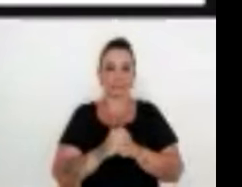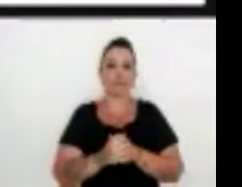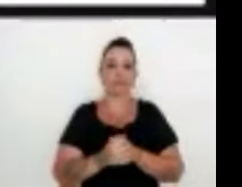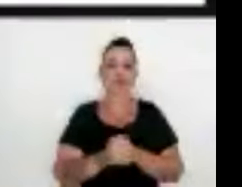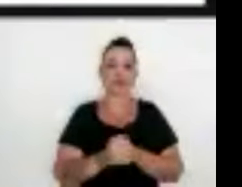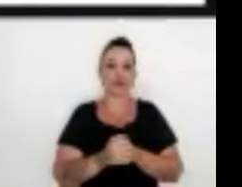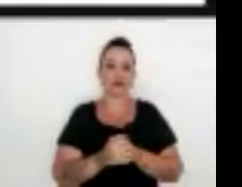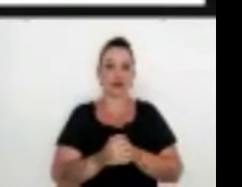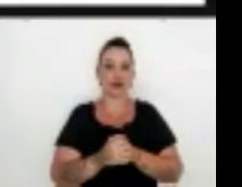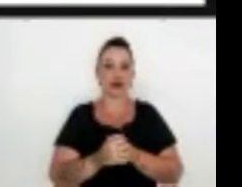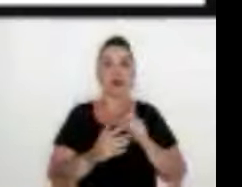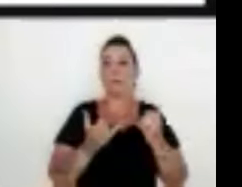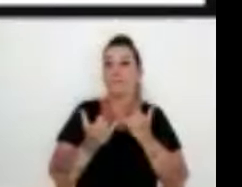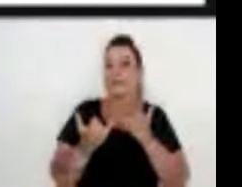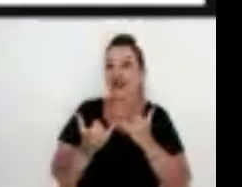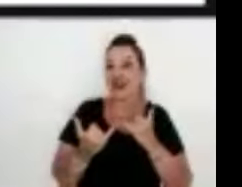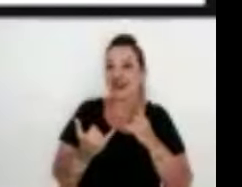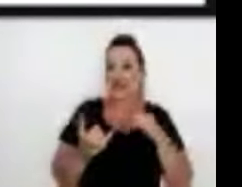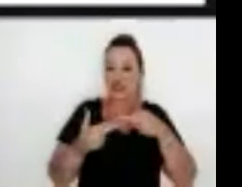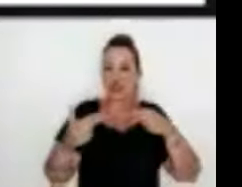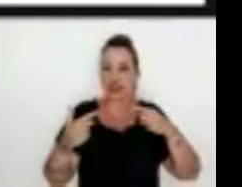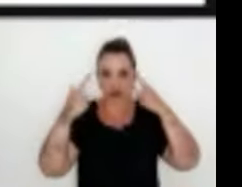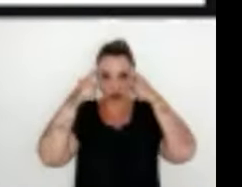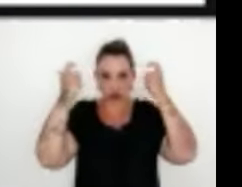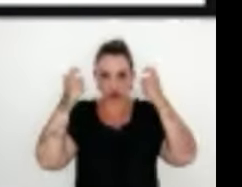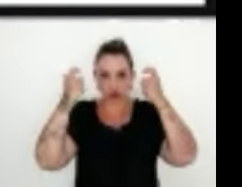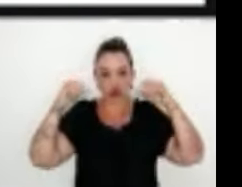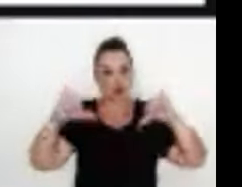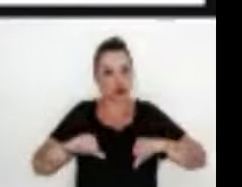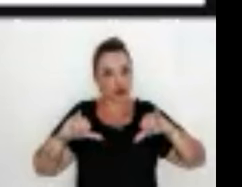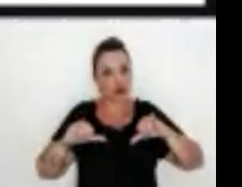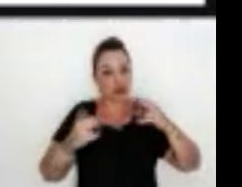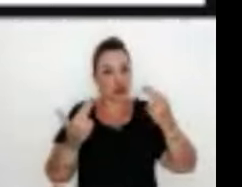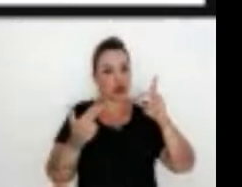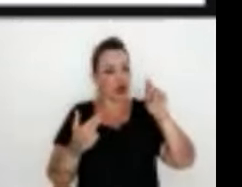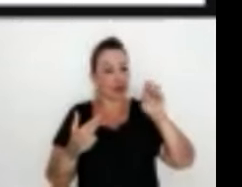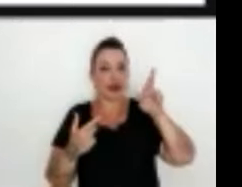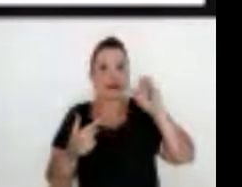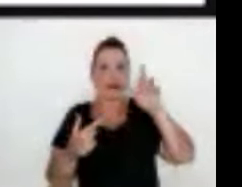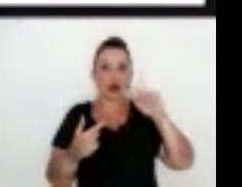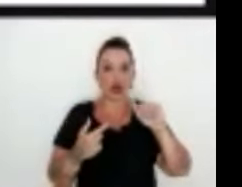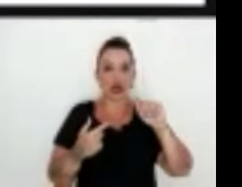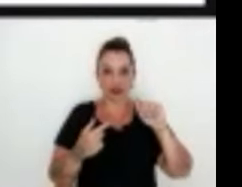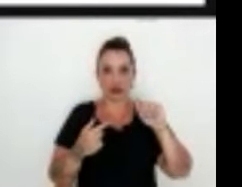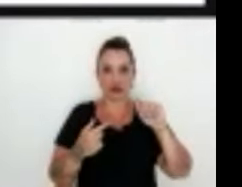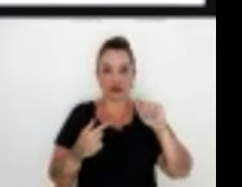Ao que parece, esses casos de violência, como o sofrido por Débora, têm indicado uma espécie de inflexão.